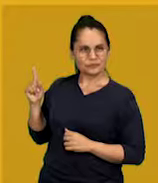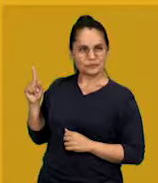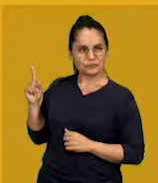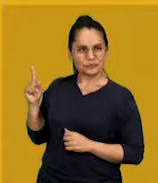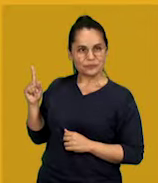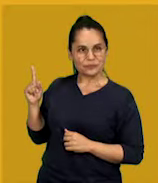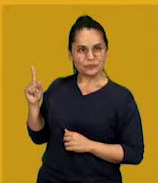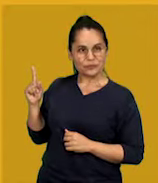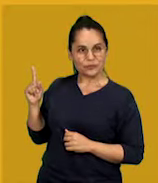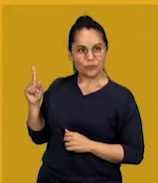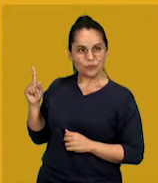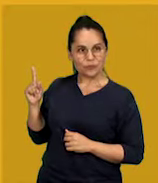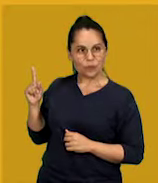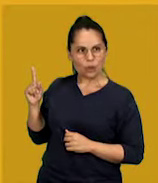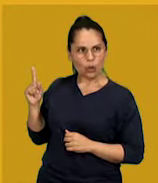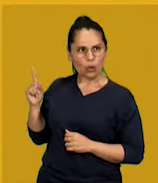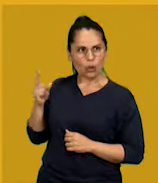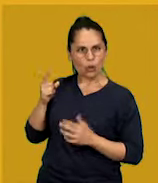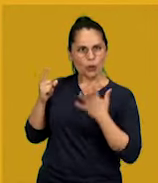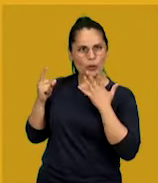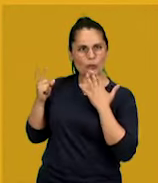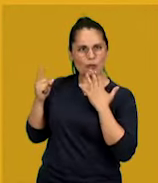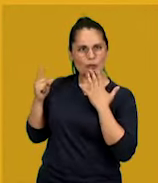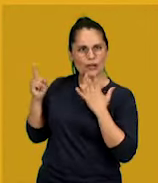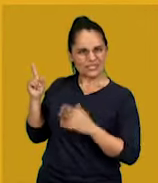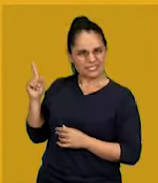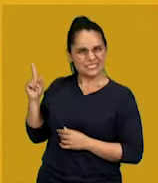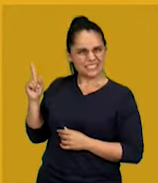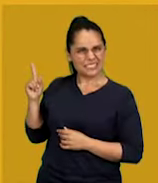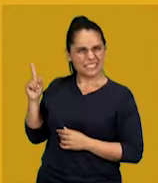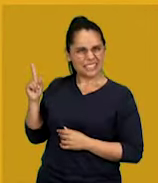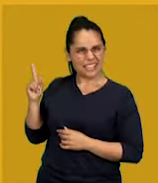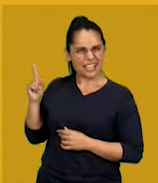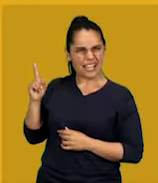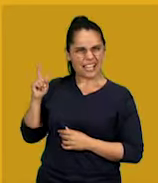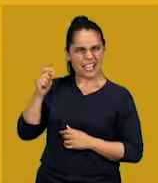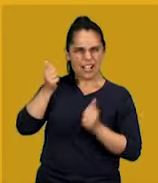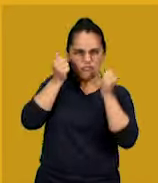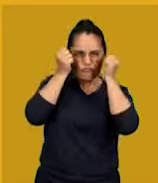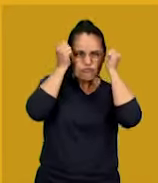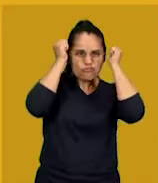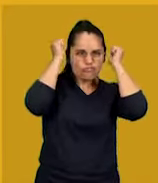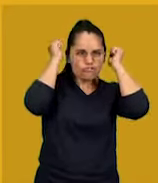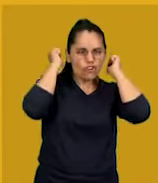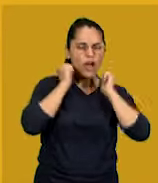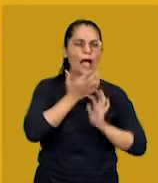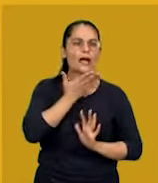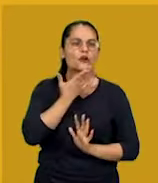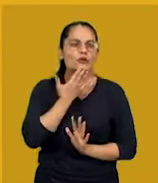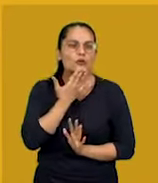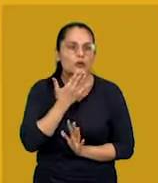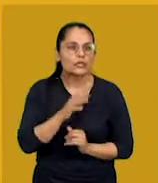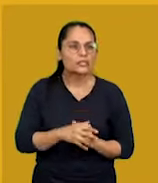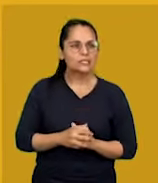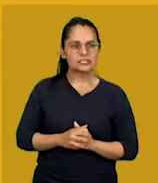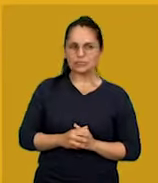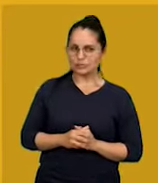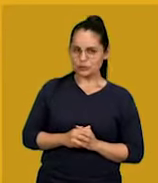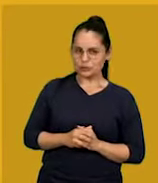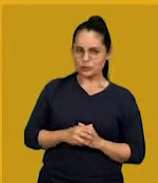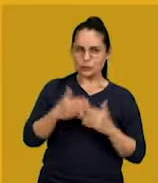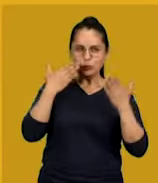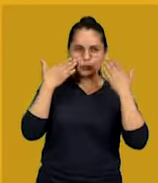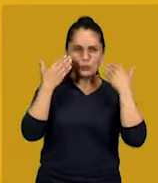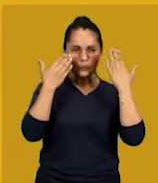Olha só, mas que foto colorida, né? É um pessoal com o cabelo raspado, colorido, com a cara